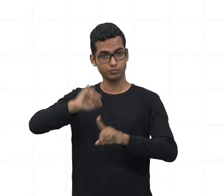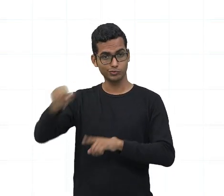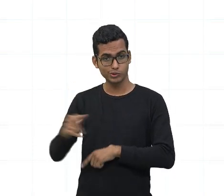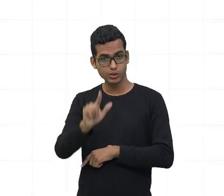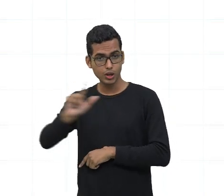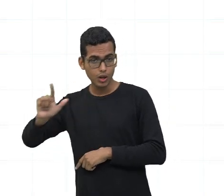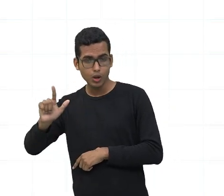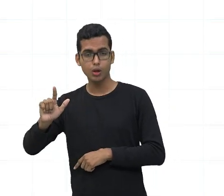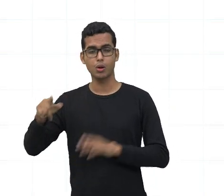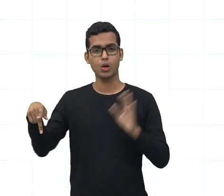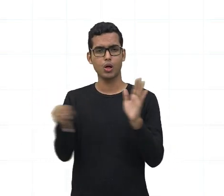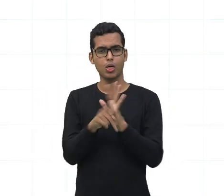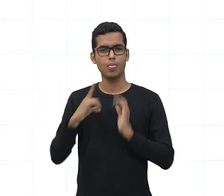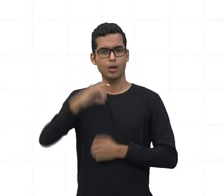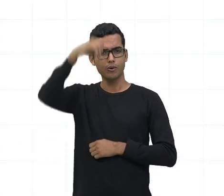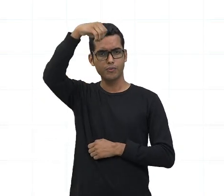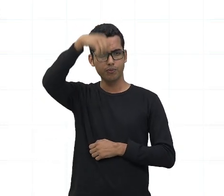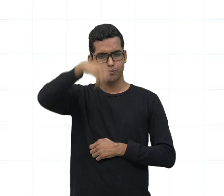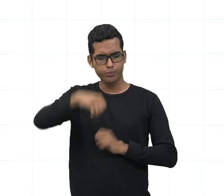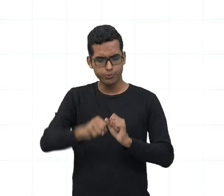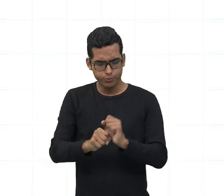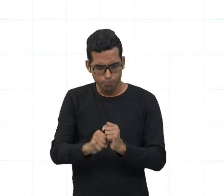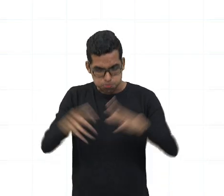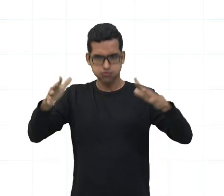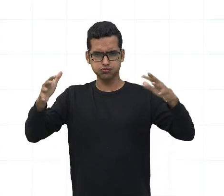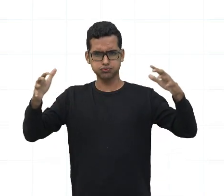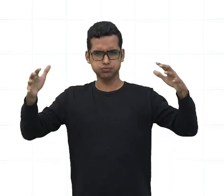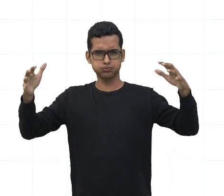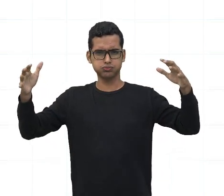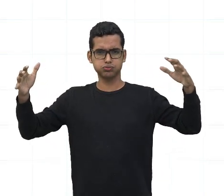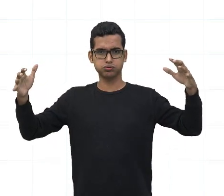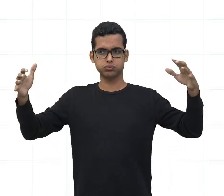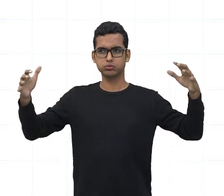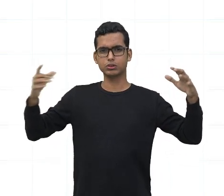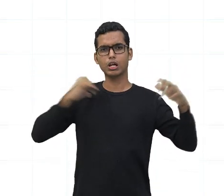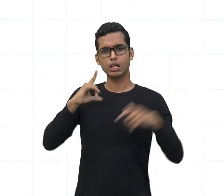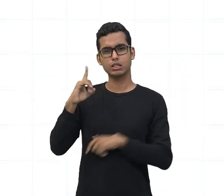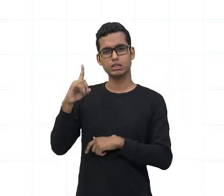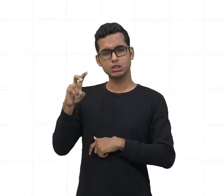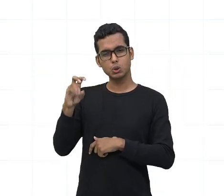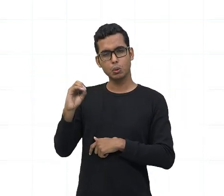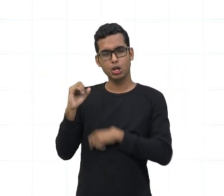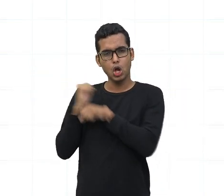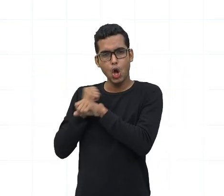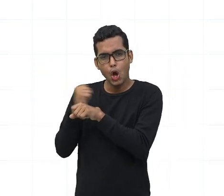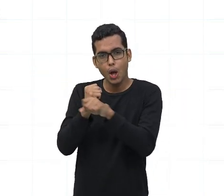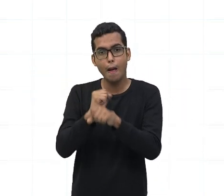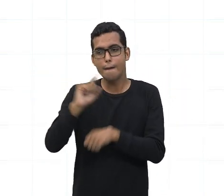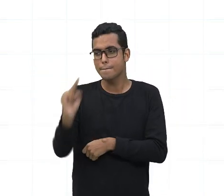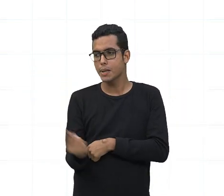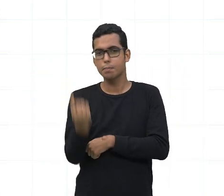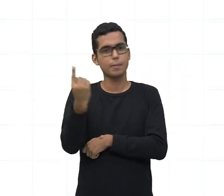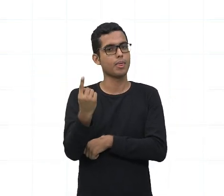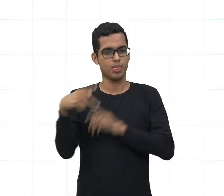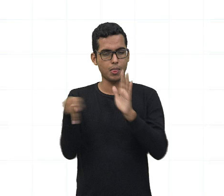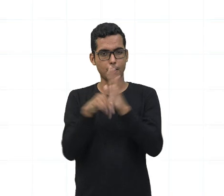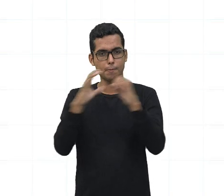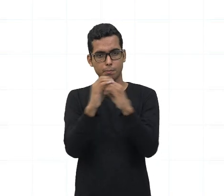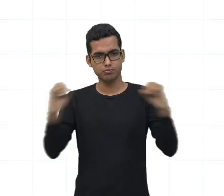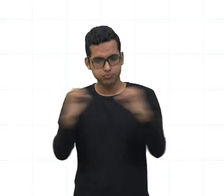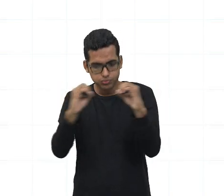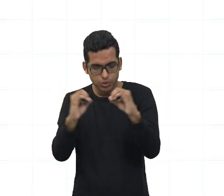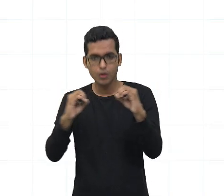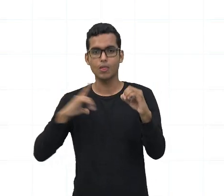julho, a bomba atômica fez 50 anos. A primeira arma nuclear da